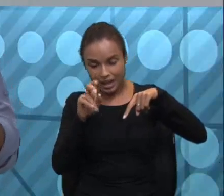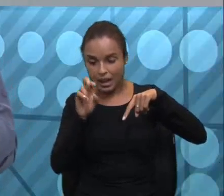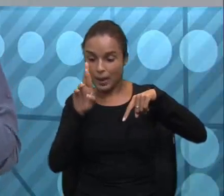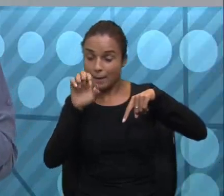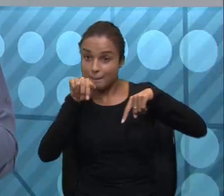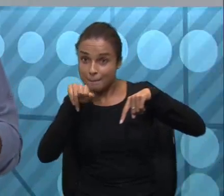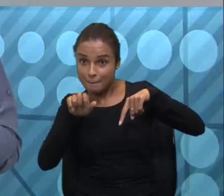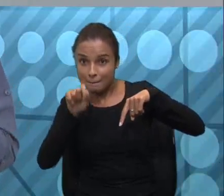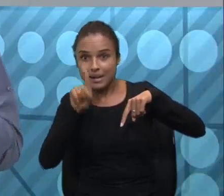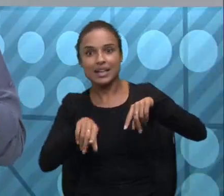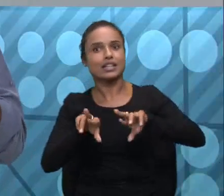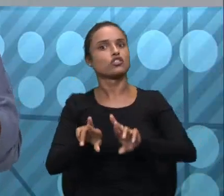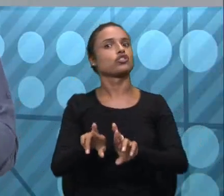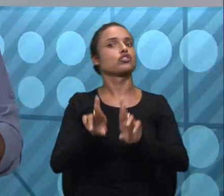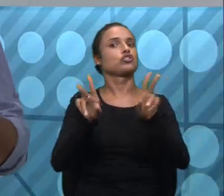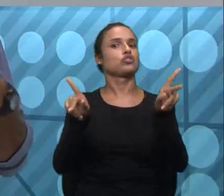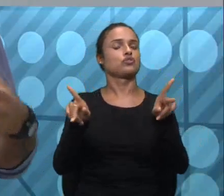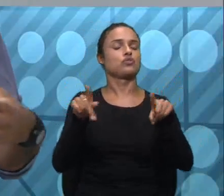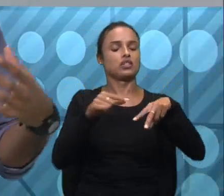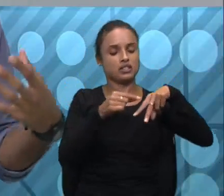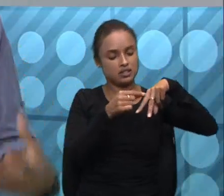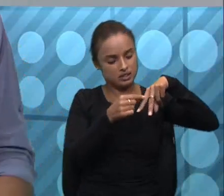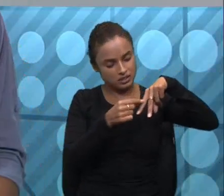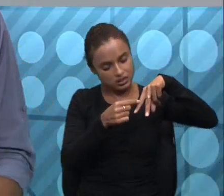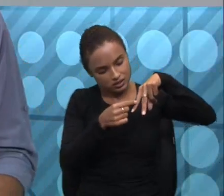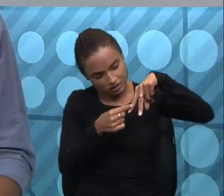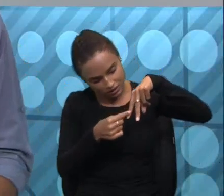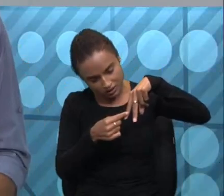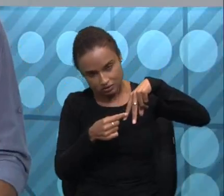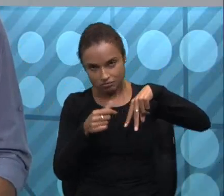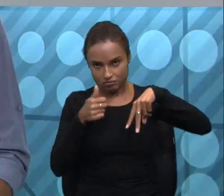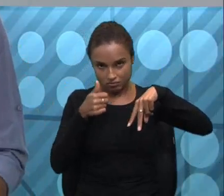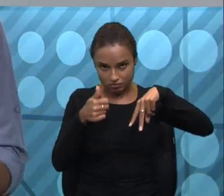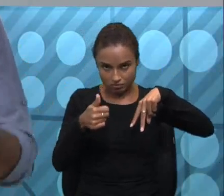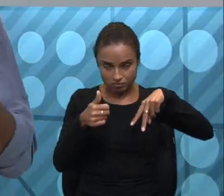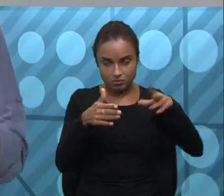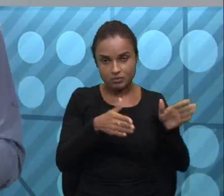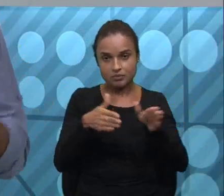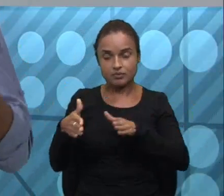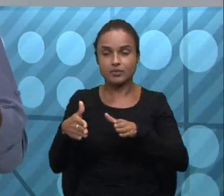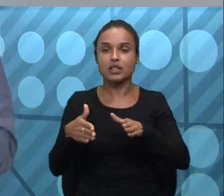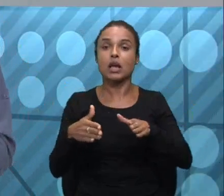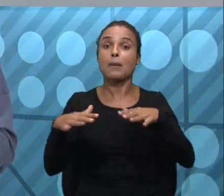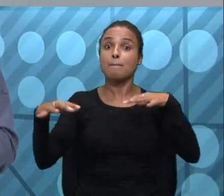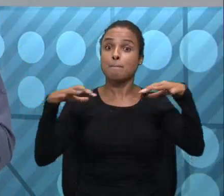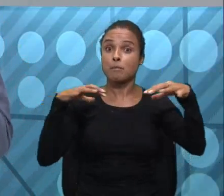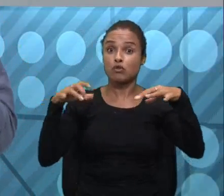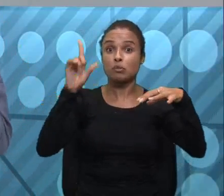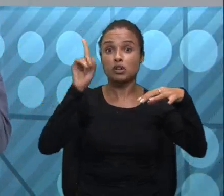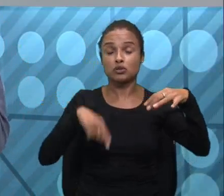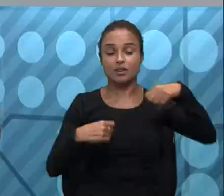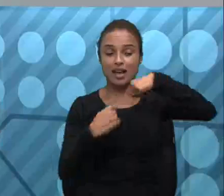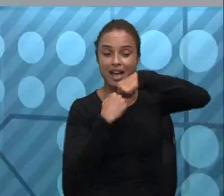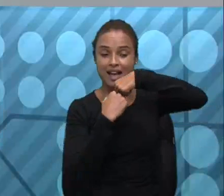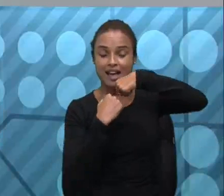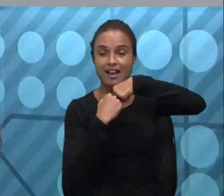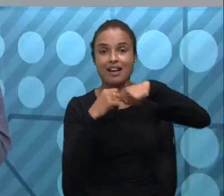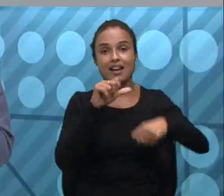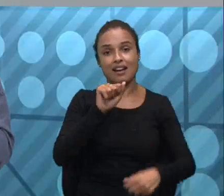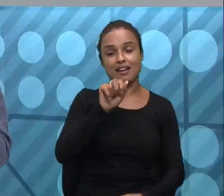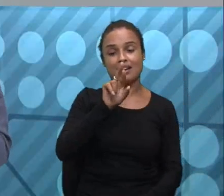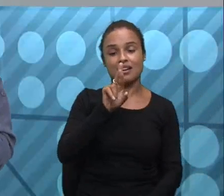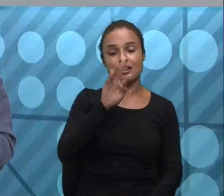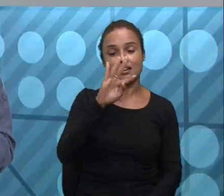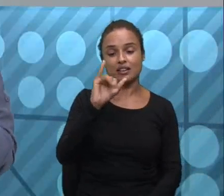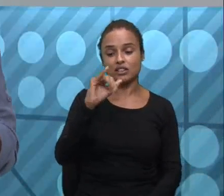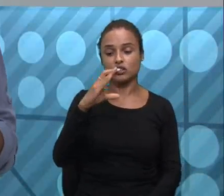extensão, abdução, tal, é a articulação, tá certo? É esses movimentos que as articulações